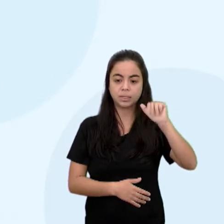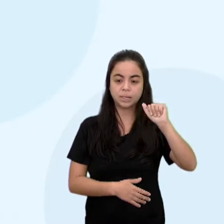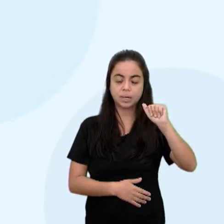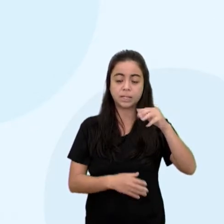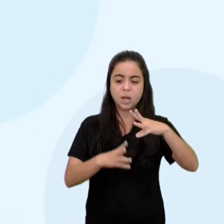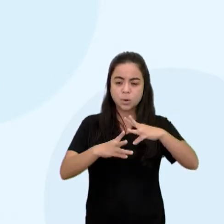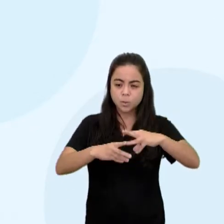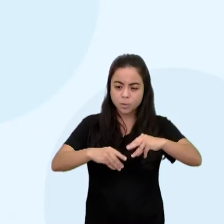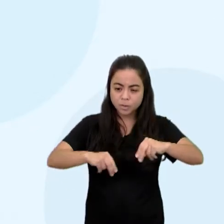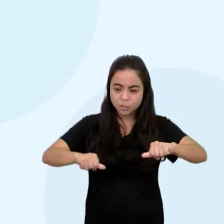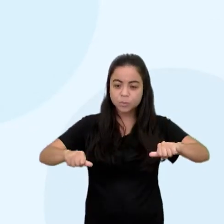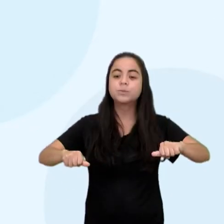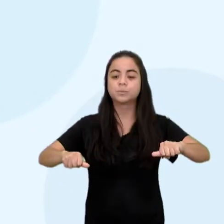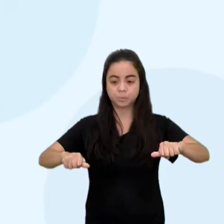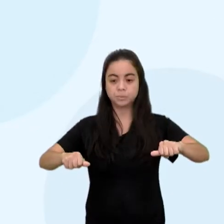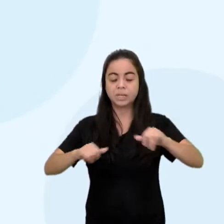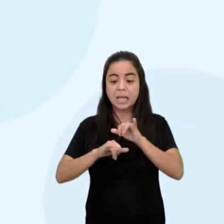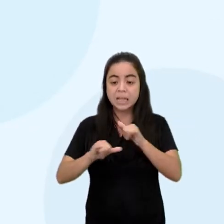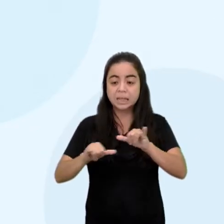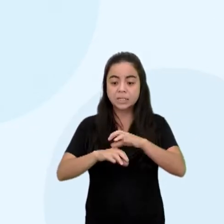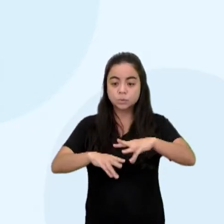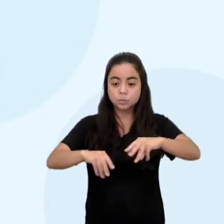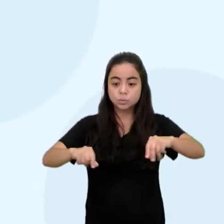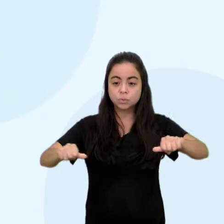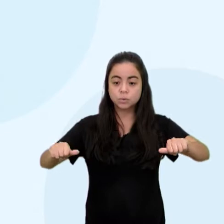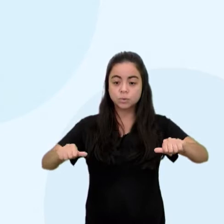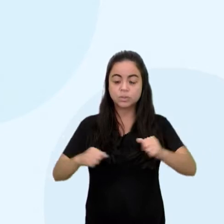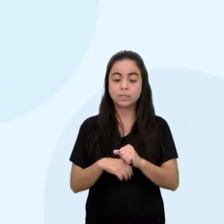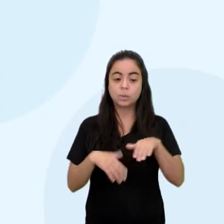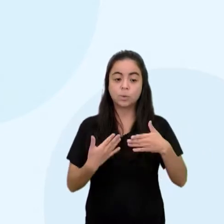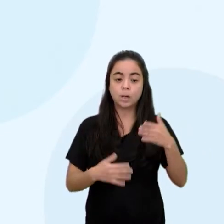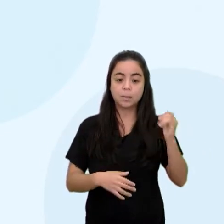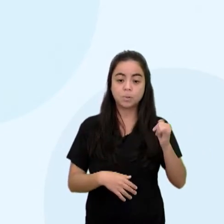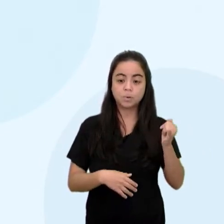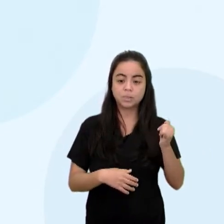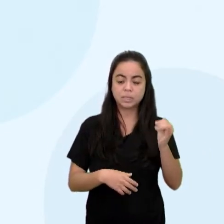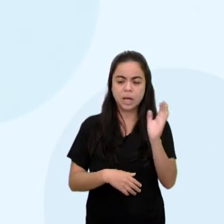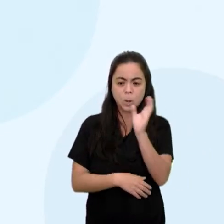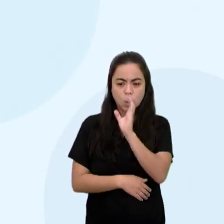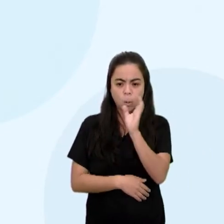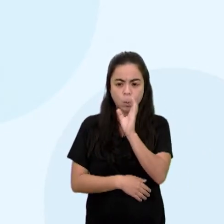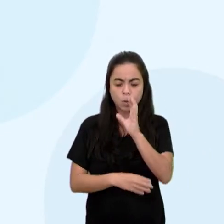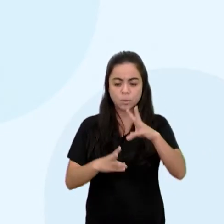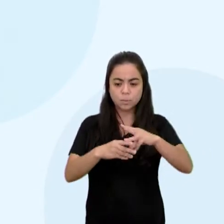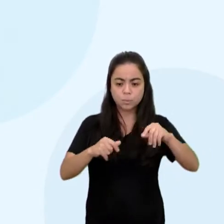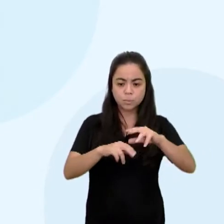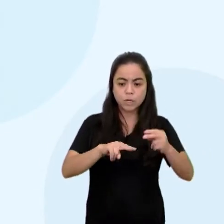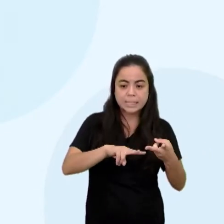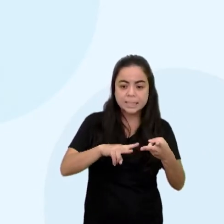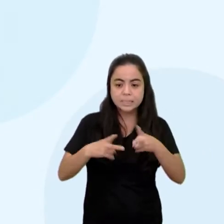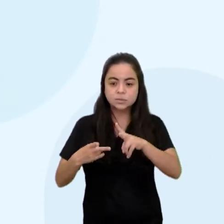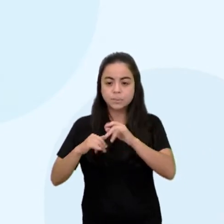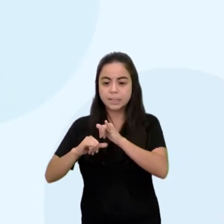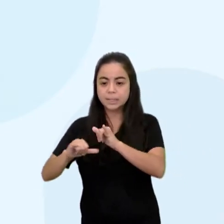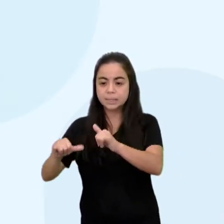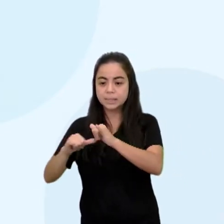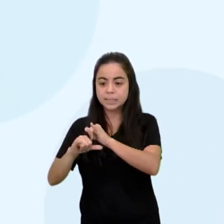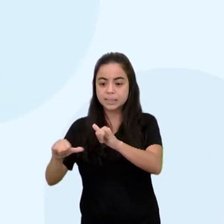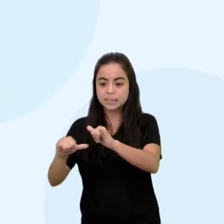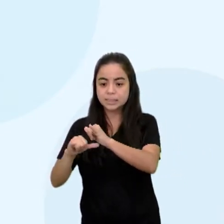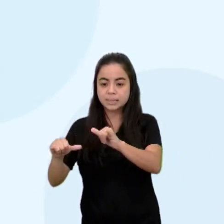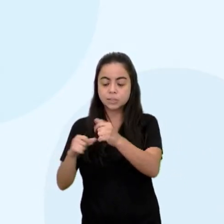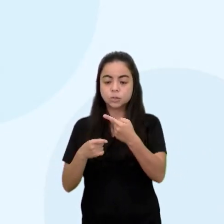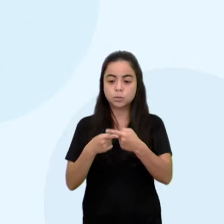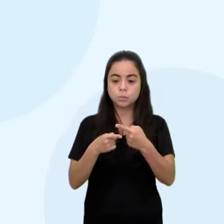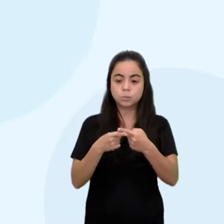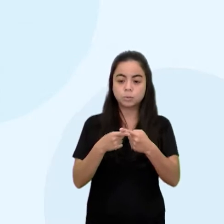quer fazer o quê? Aproveitar esse calor que tem no solo e transformar em eletricidade, porque a gente sabe que os recursos